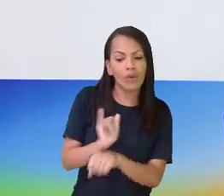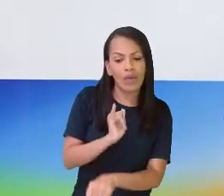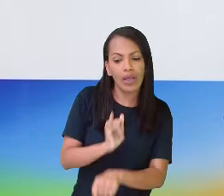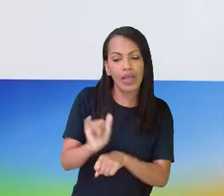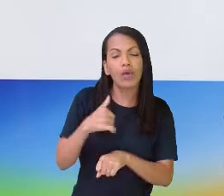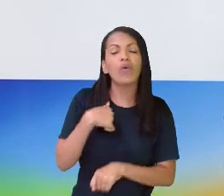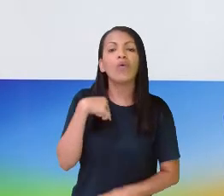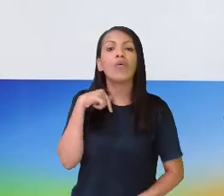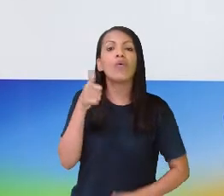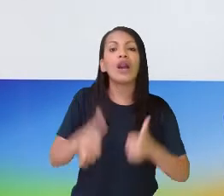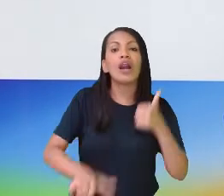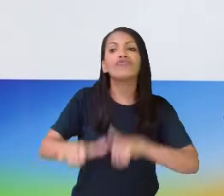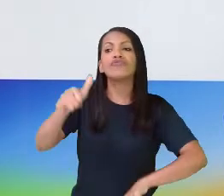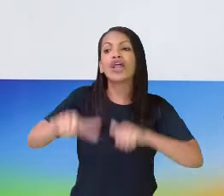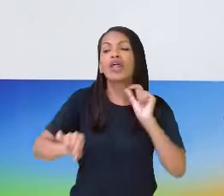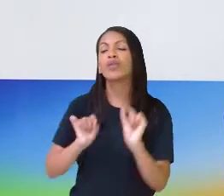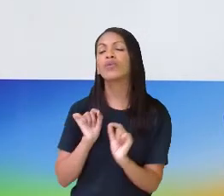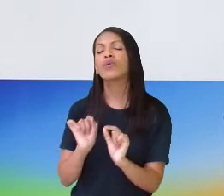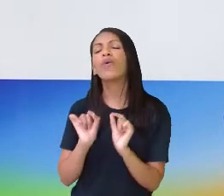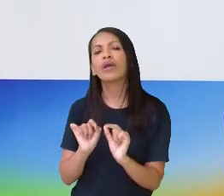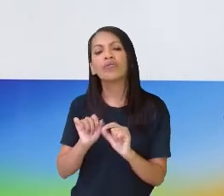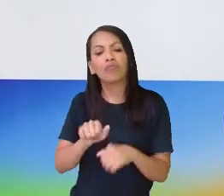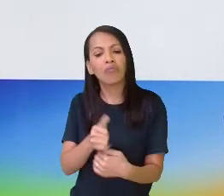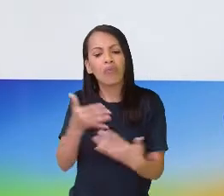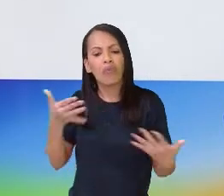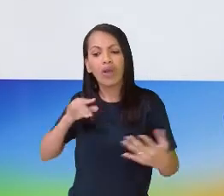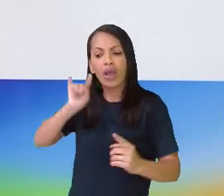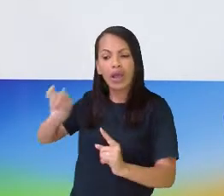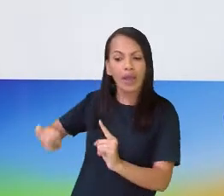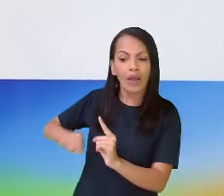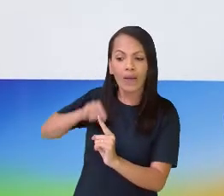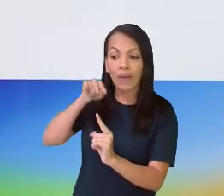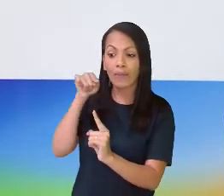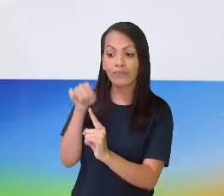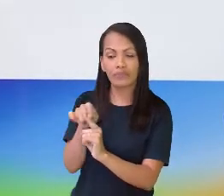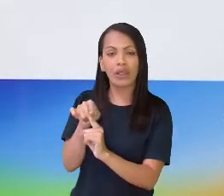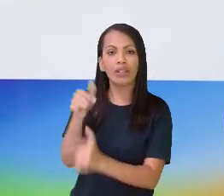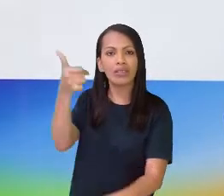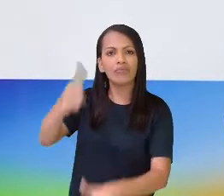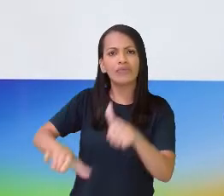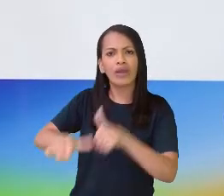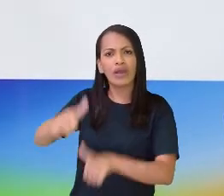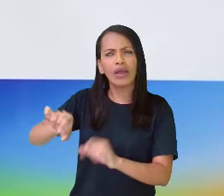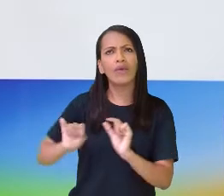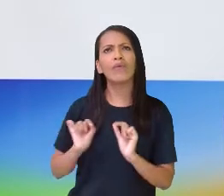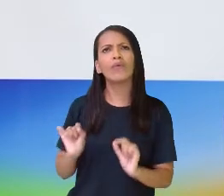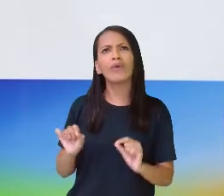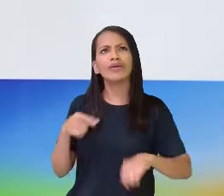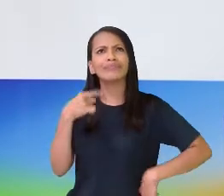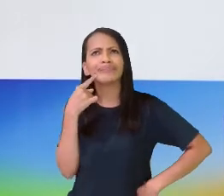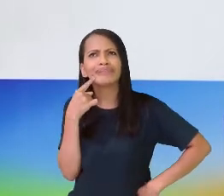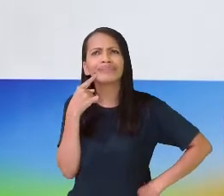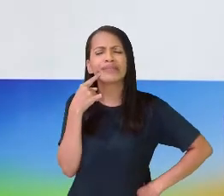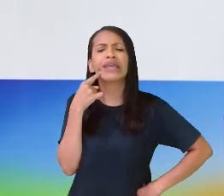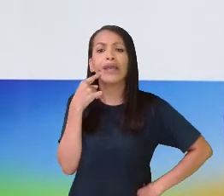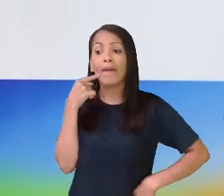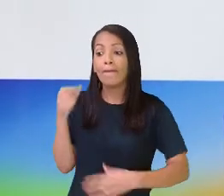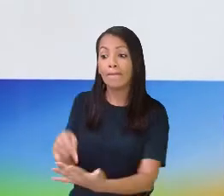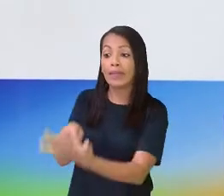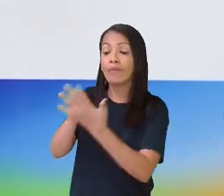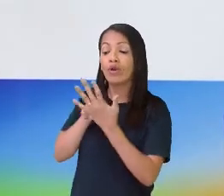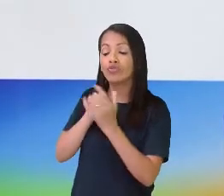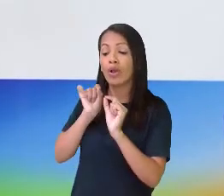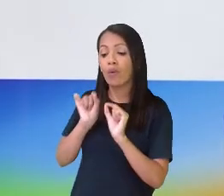avaliando o quê? Né? Quais são os objetivos dessa avaliação? Essa avaliação ela vai me dar